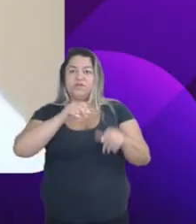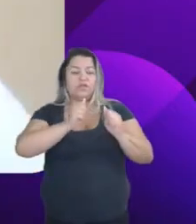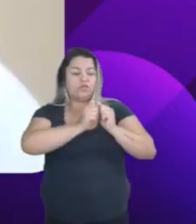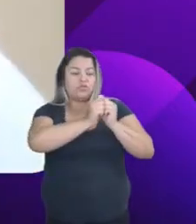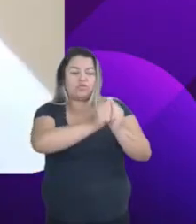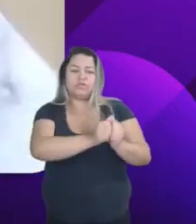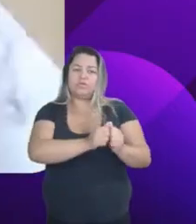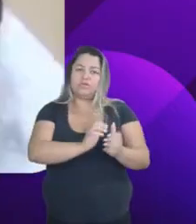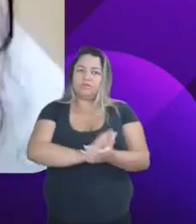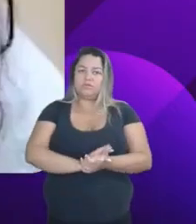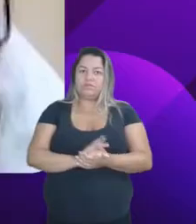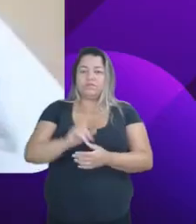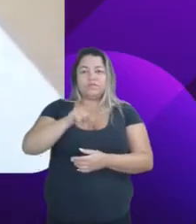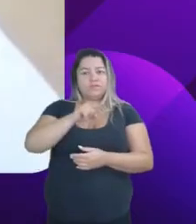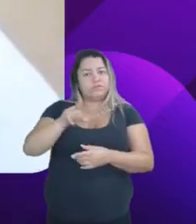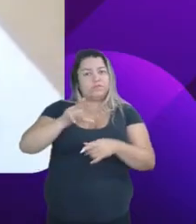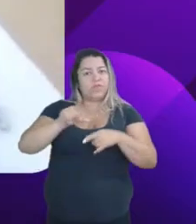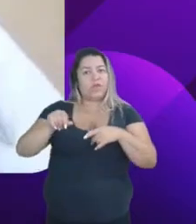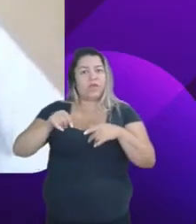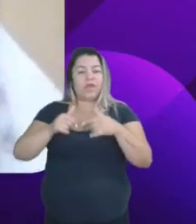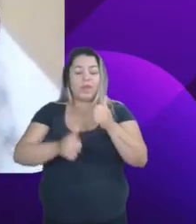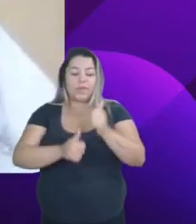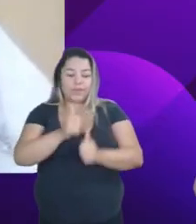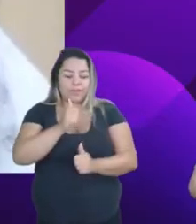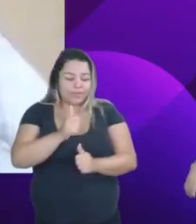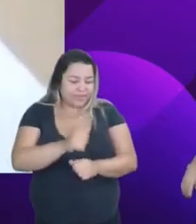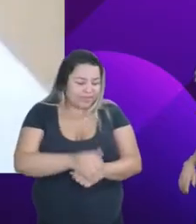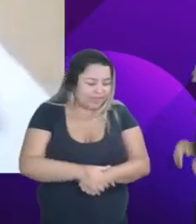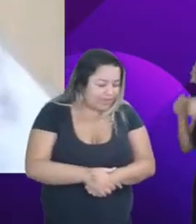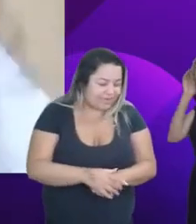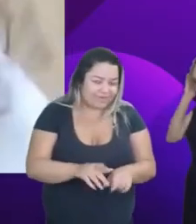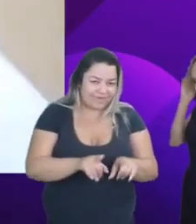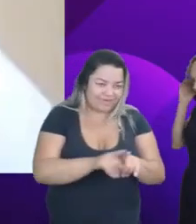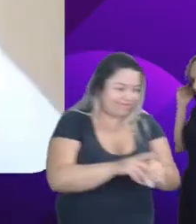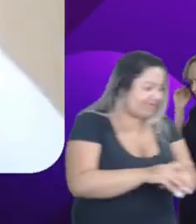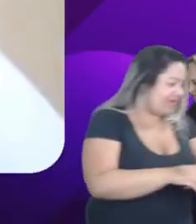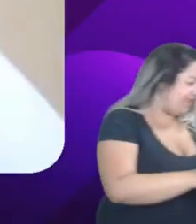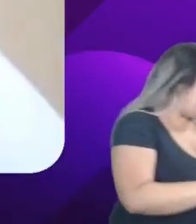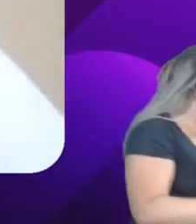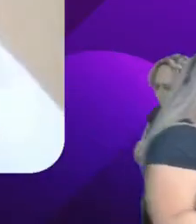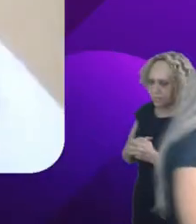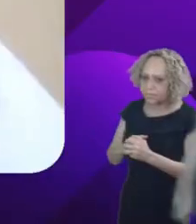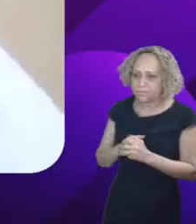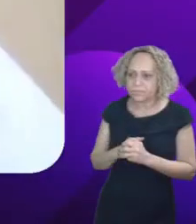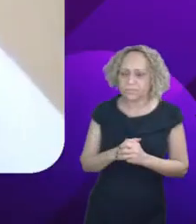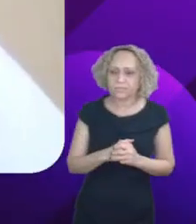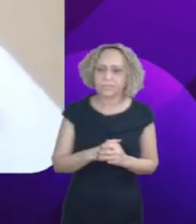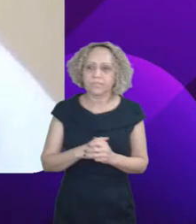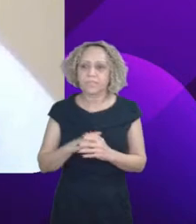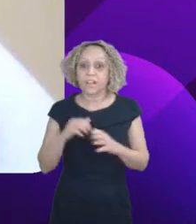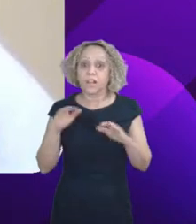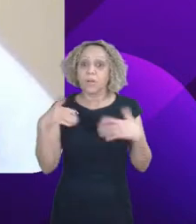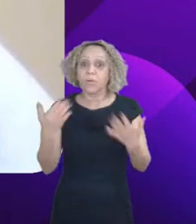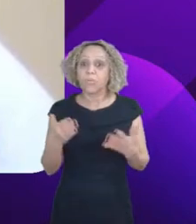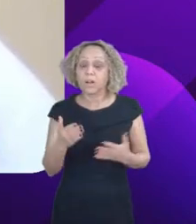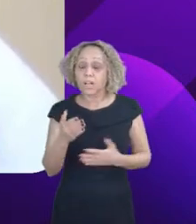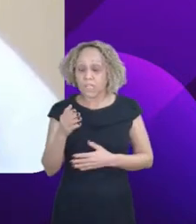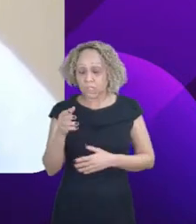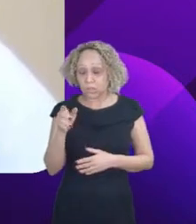dele. Quando ele sai para jogar bola, não te liga, não se importa, some, e quando aparece, você tem que dizer que está tudo